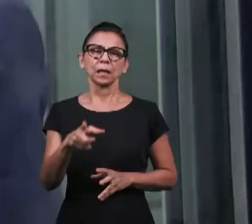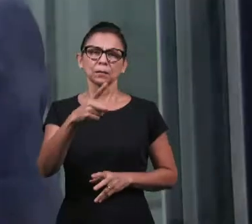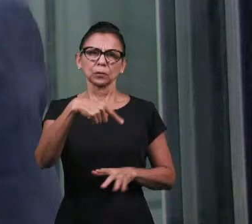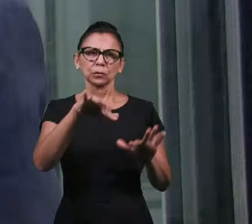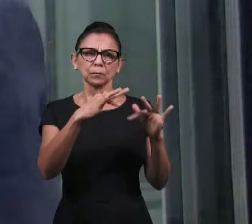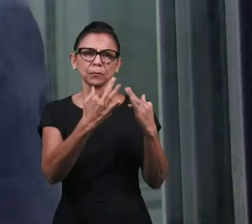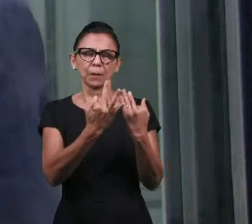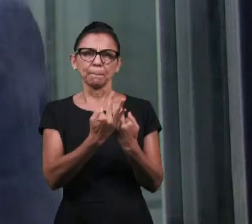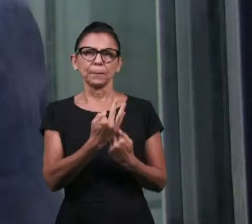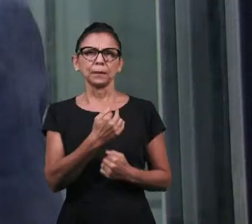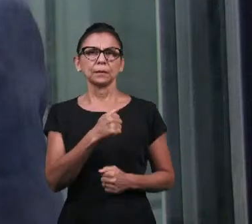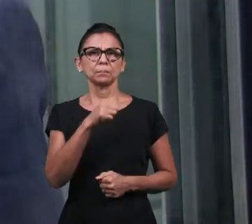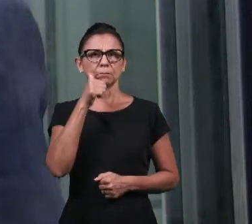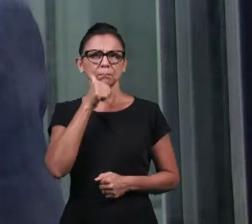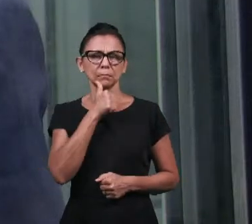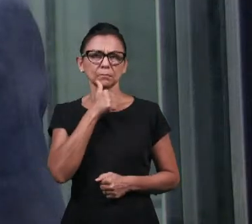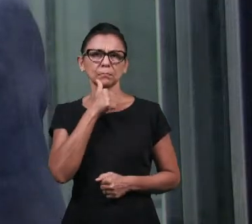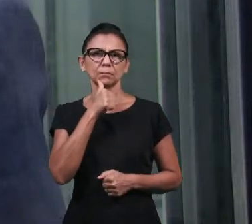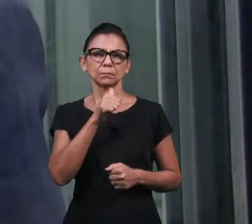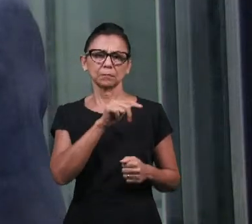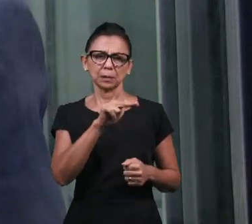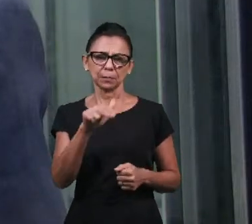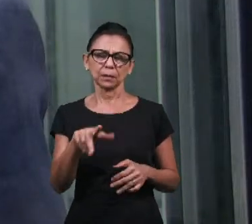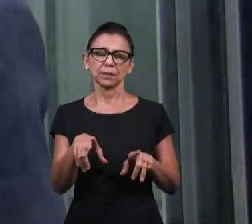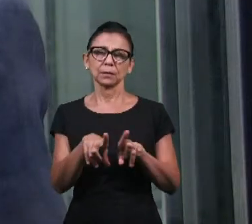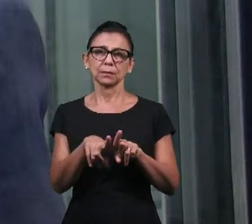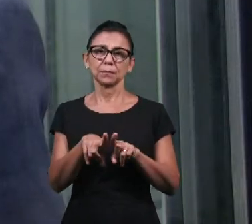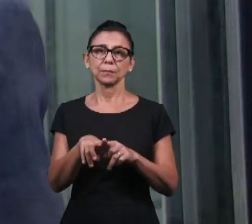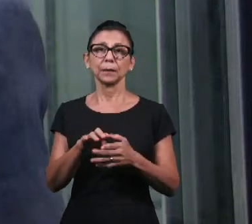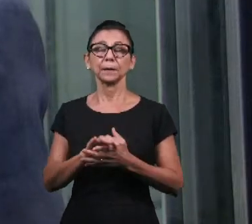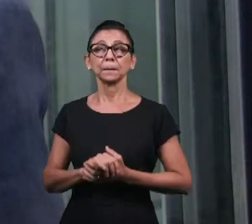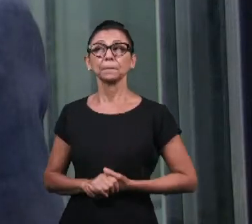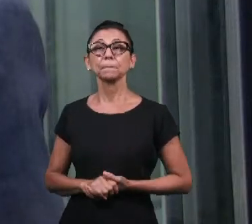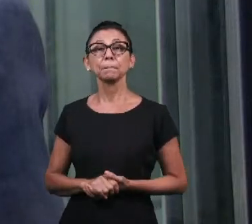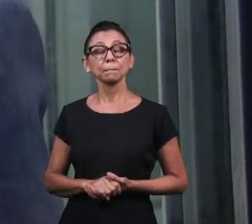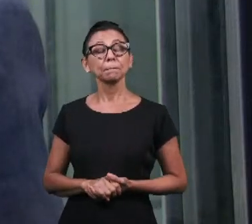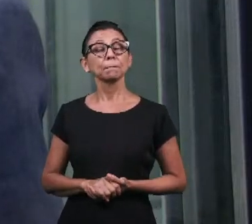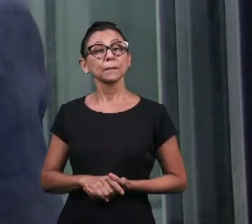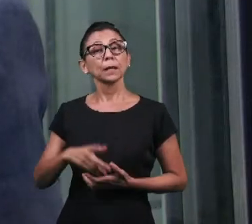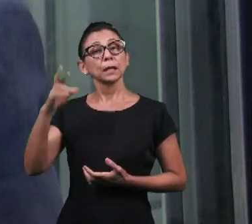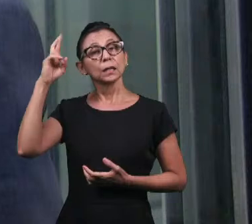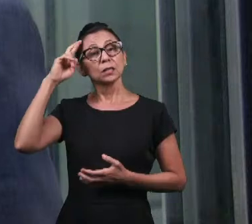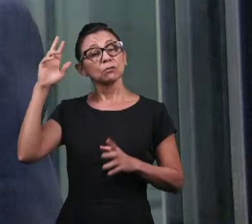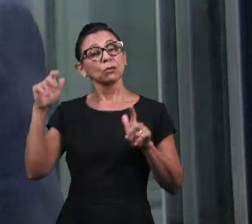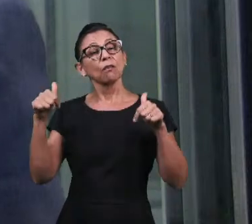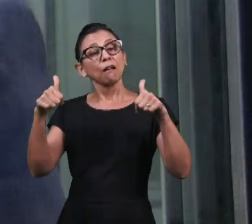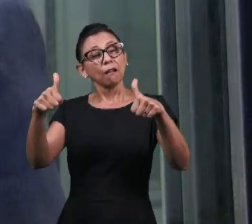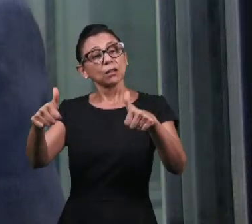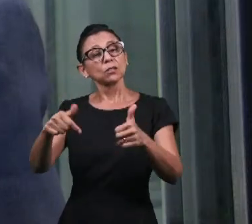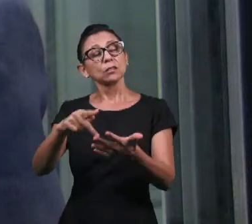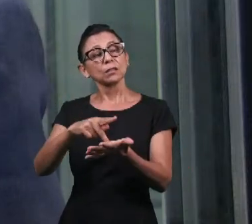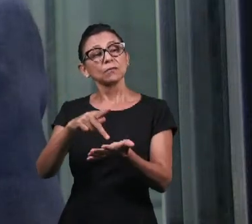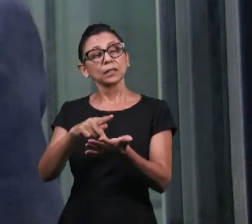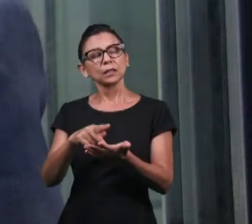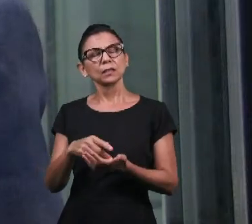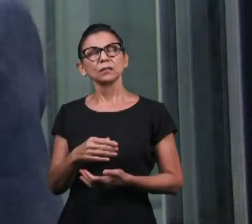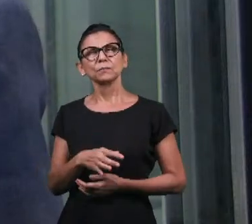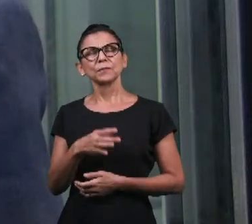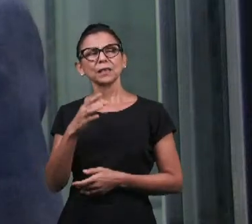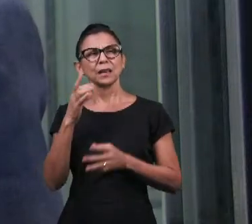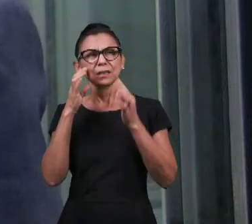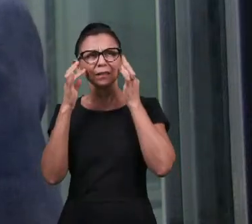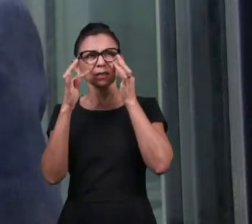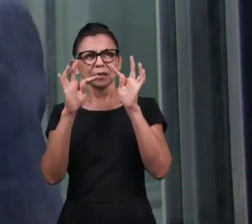opera. E neste momento, quando a gente ouve um testemunho como este que você colocou, nos vem à mente